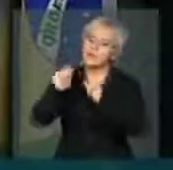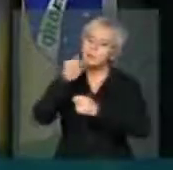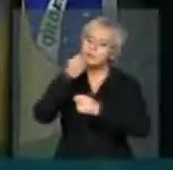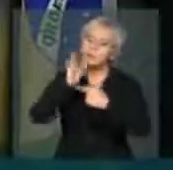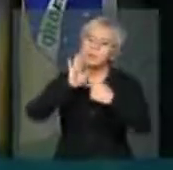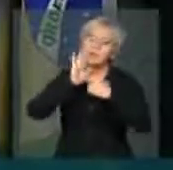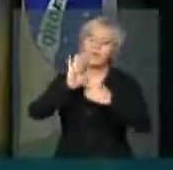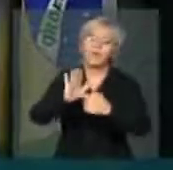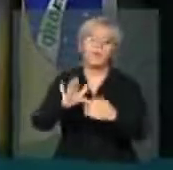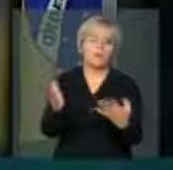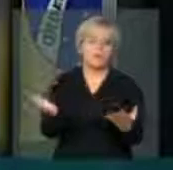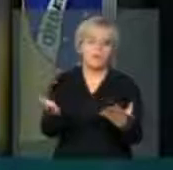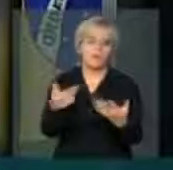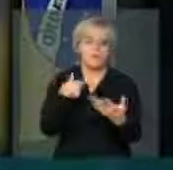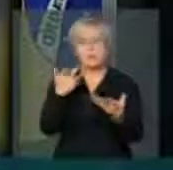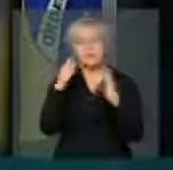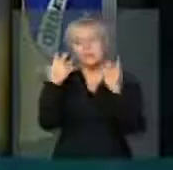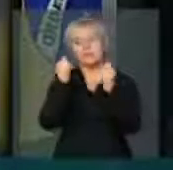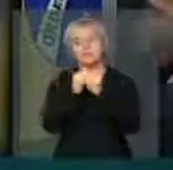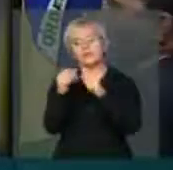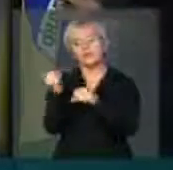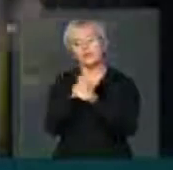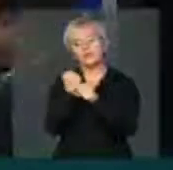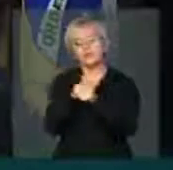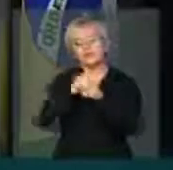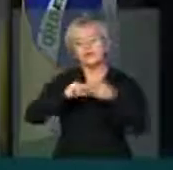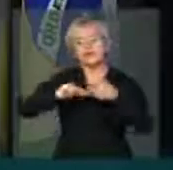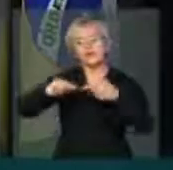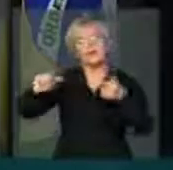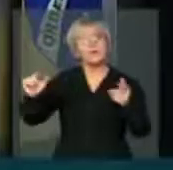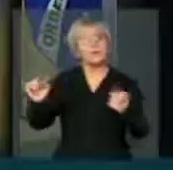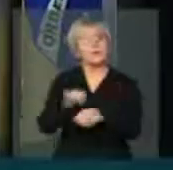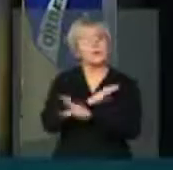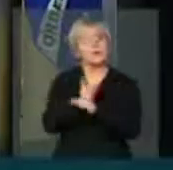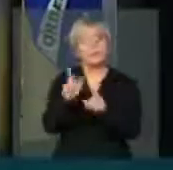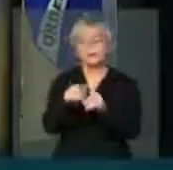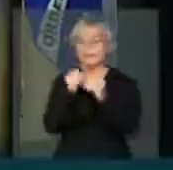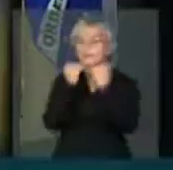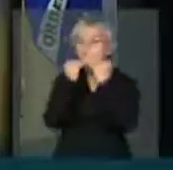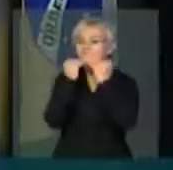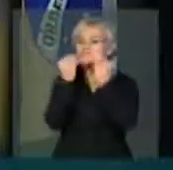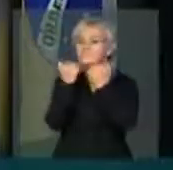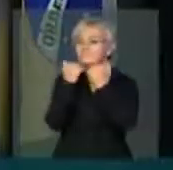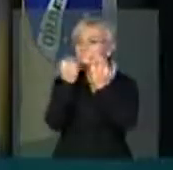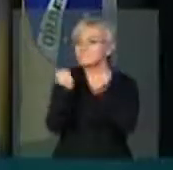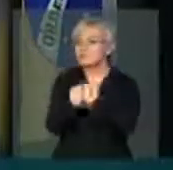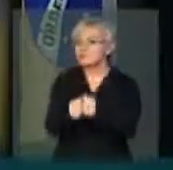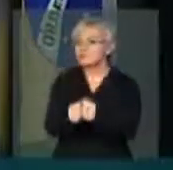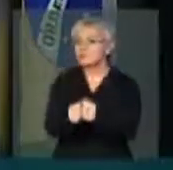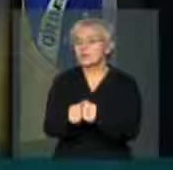exibir. Gostaria de comemorar obras que estivessem sendo feitas no meu estado, que gerassem emprego, renda e